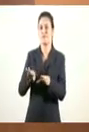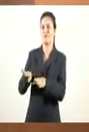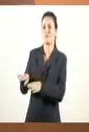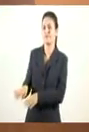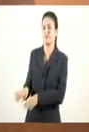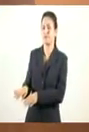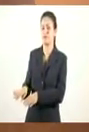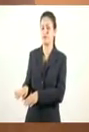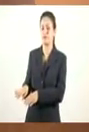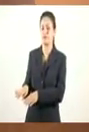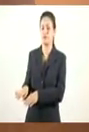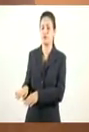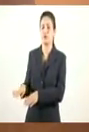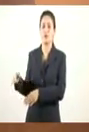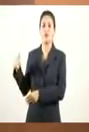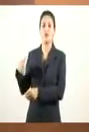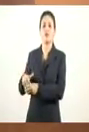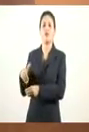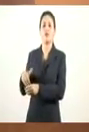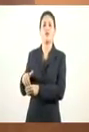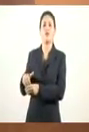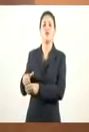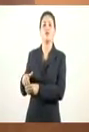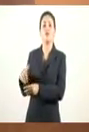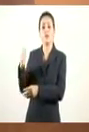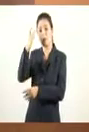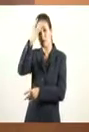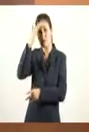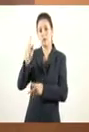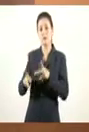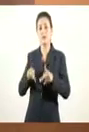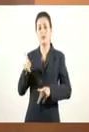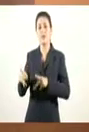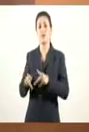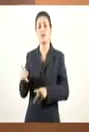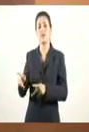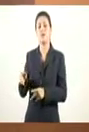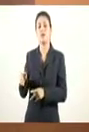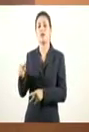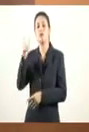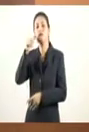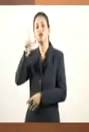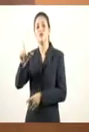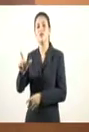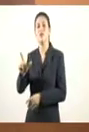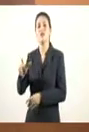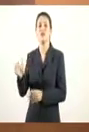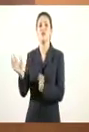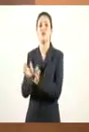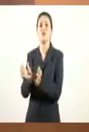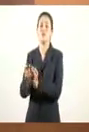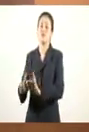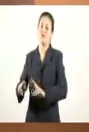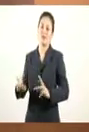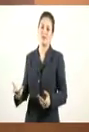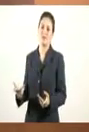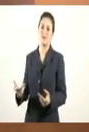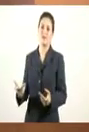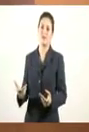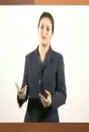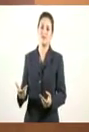eleições, com a decisão do povo maranhense, com as eleições de 5 de outubro passado. Mas olhar para frente e ver